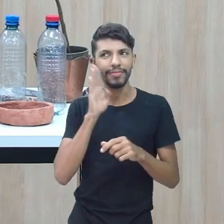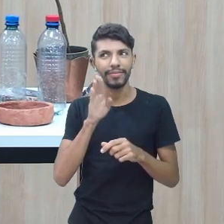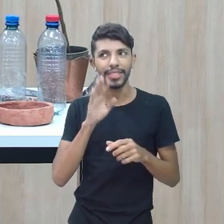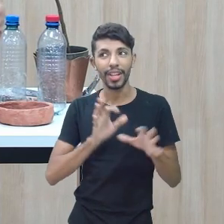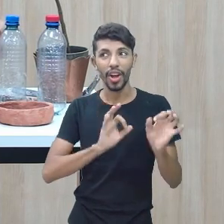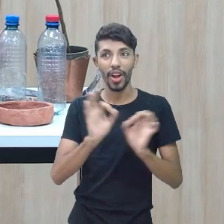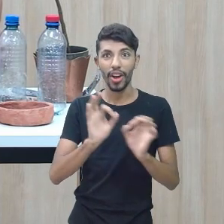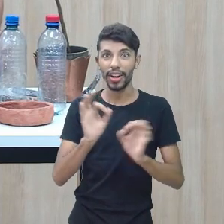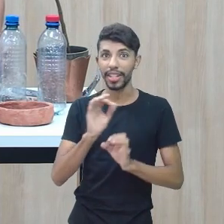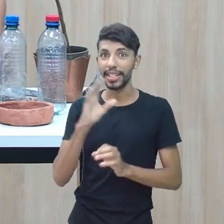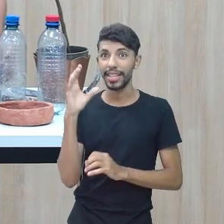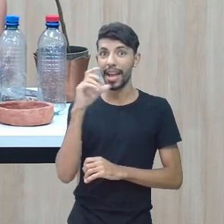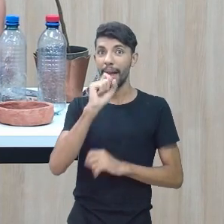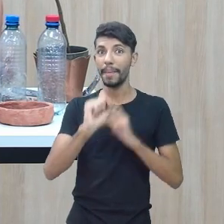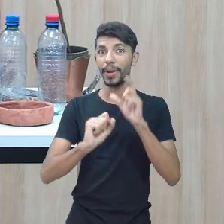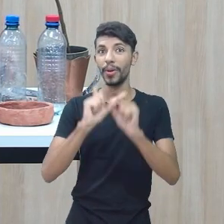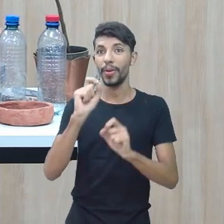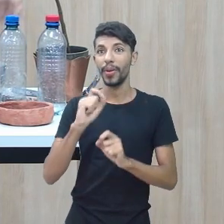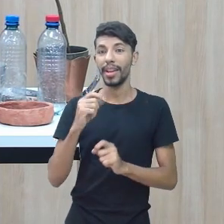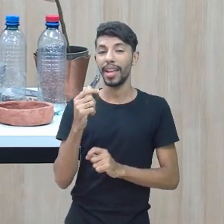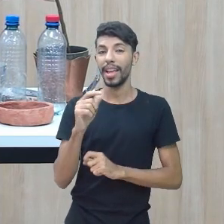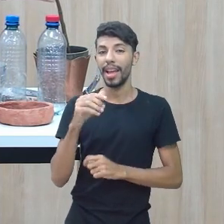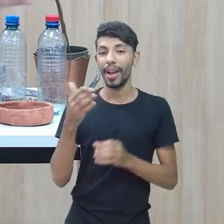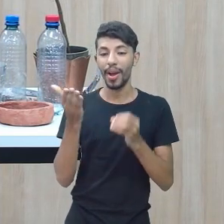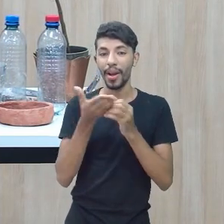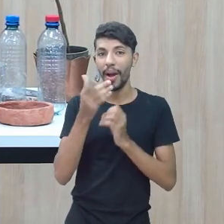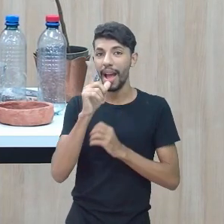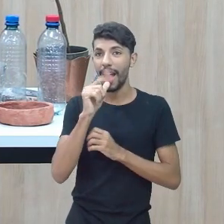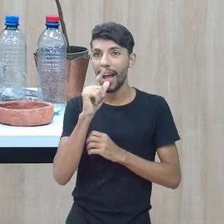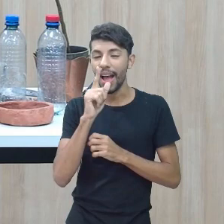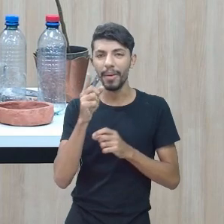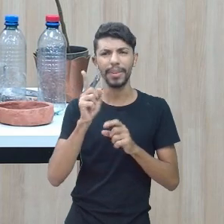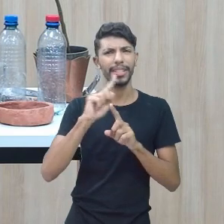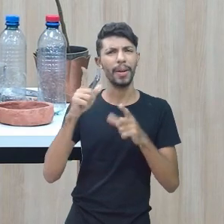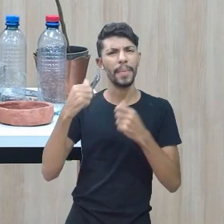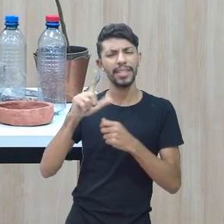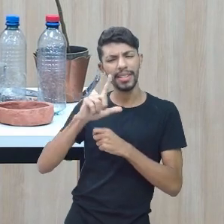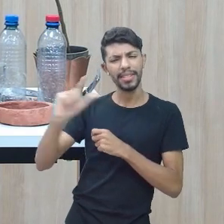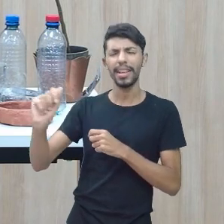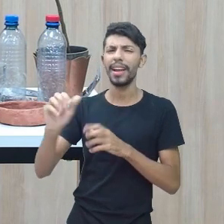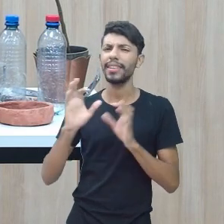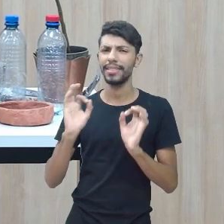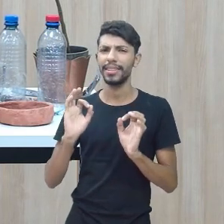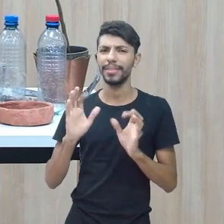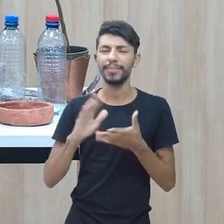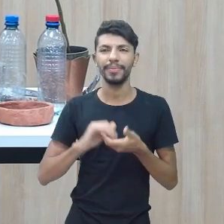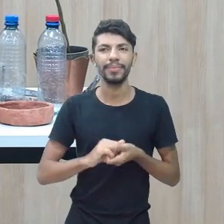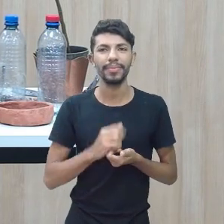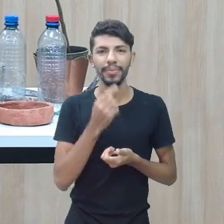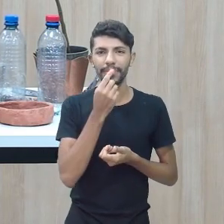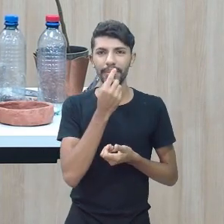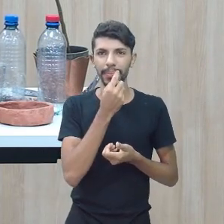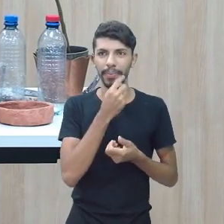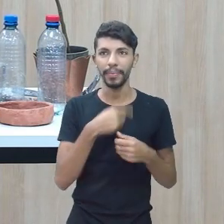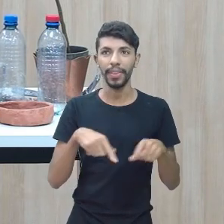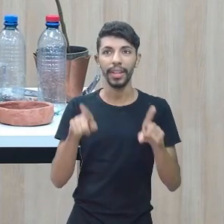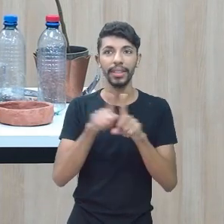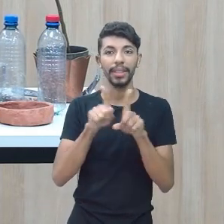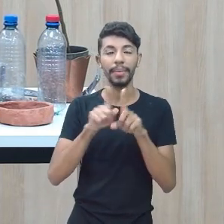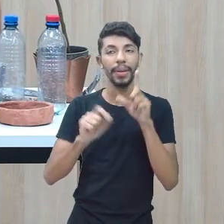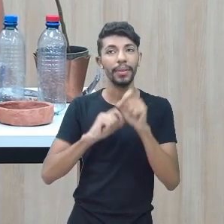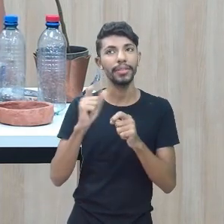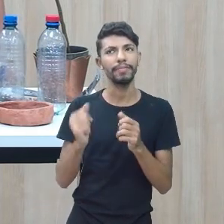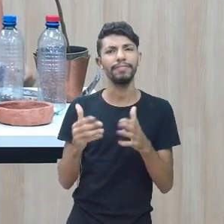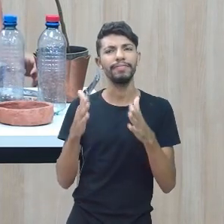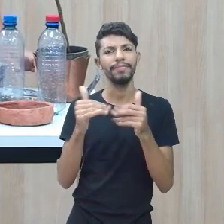rapidinho um copo com água para ninguém precisar de sair desse ambiente na hora que der uma sede, ok? Tem também aí mais um